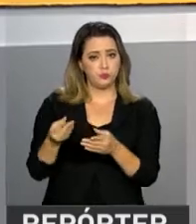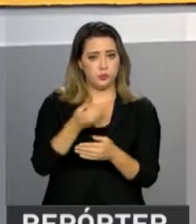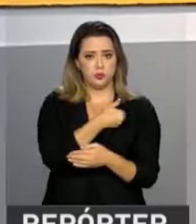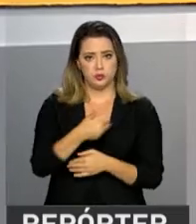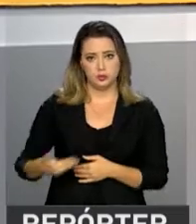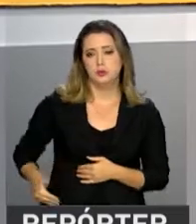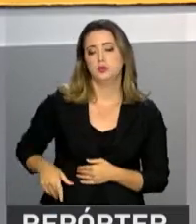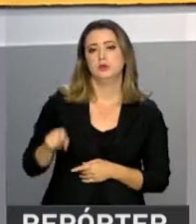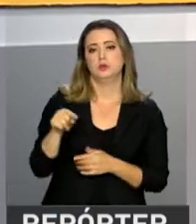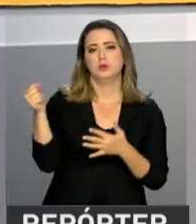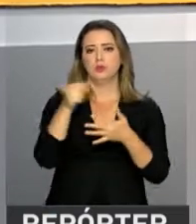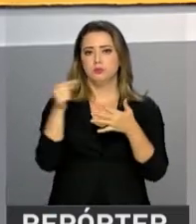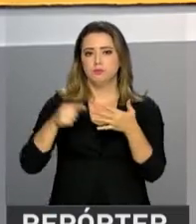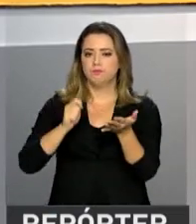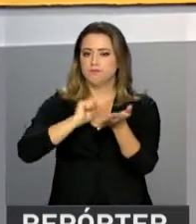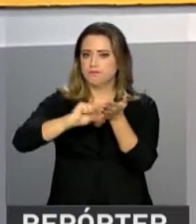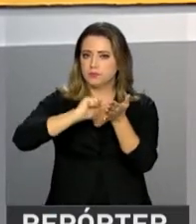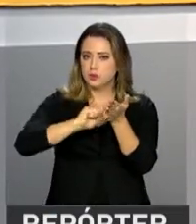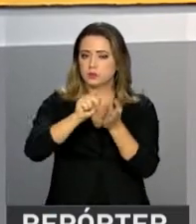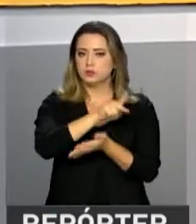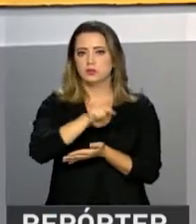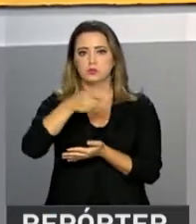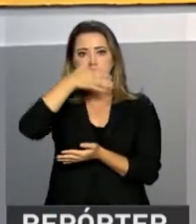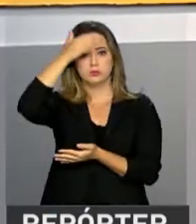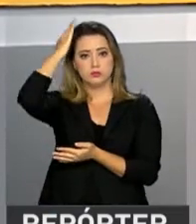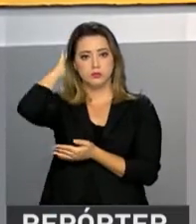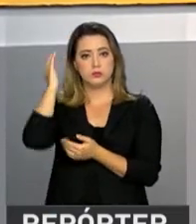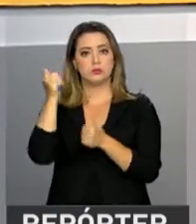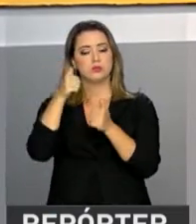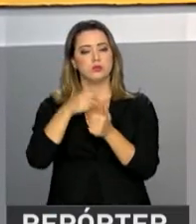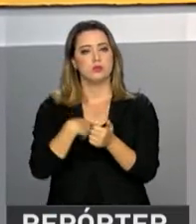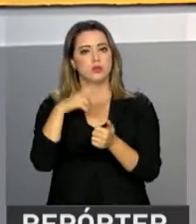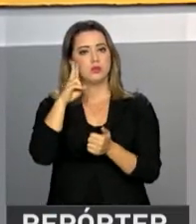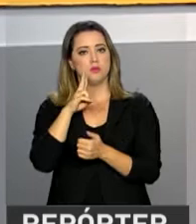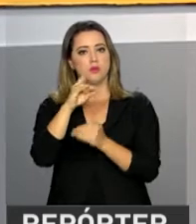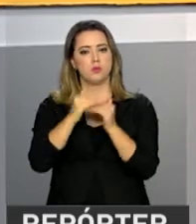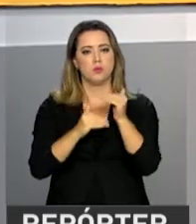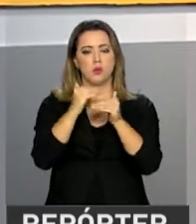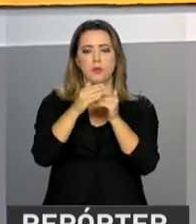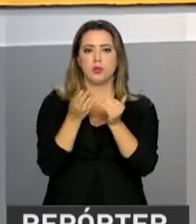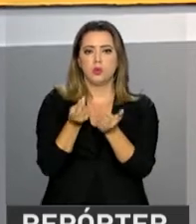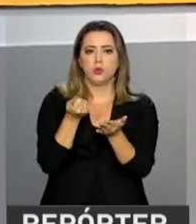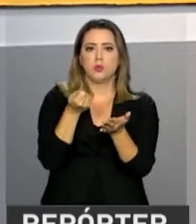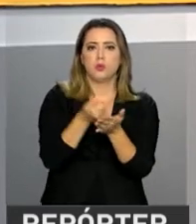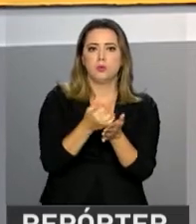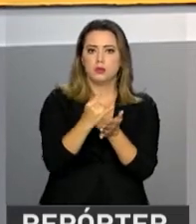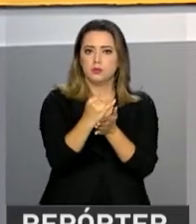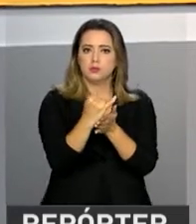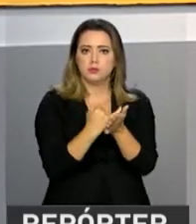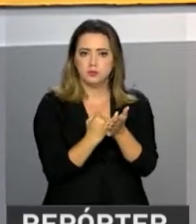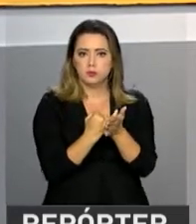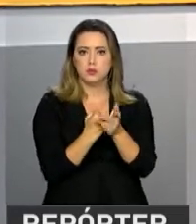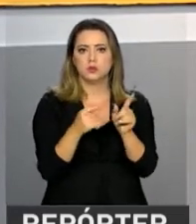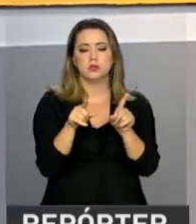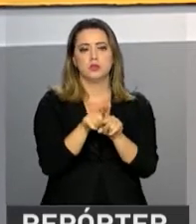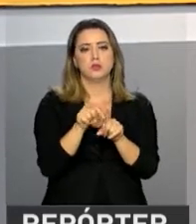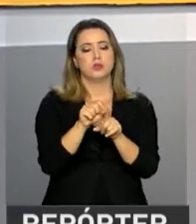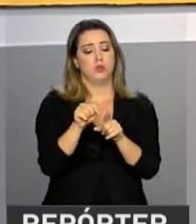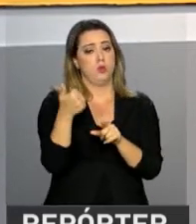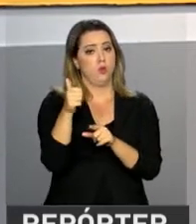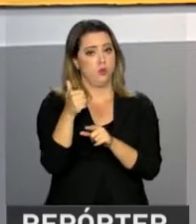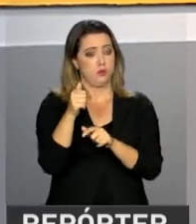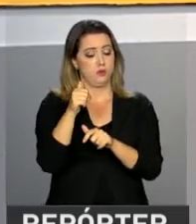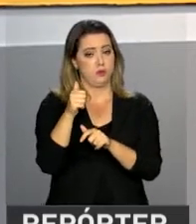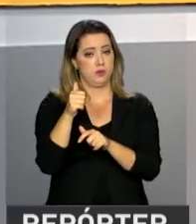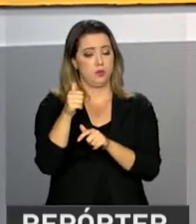com medidas assinadas hoje pelo presidente michel temer que prevêem aumento na contribuição previdenciária dos atuais 11%